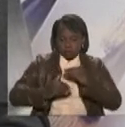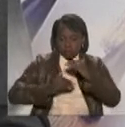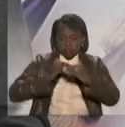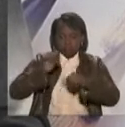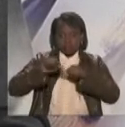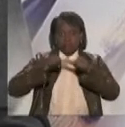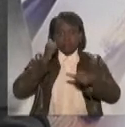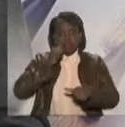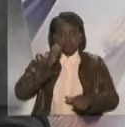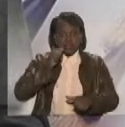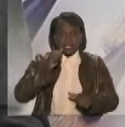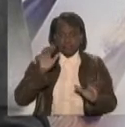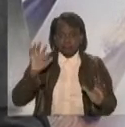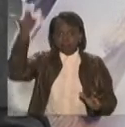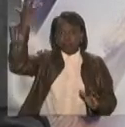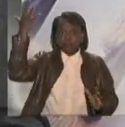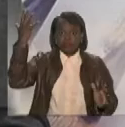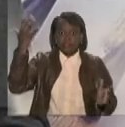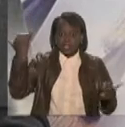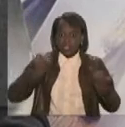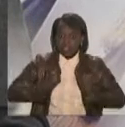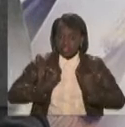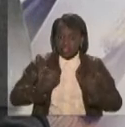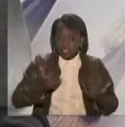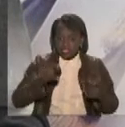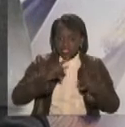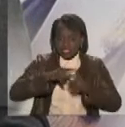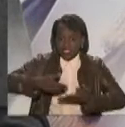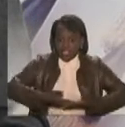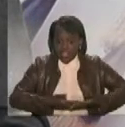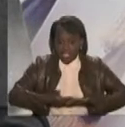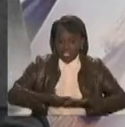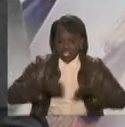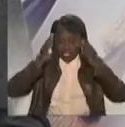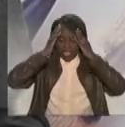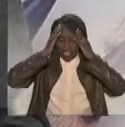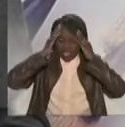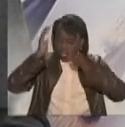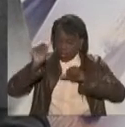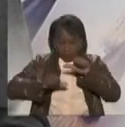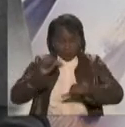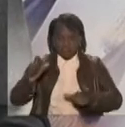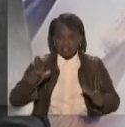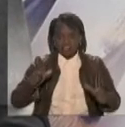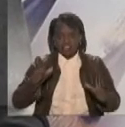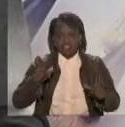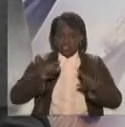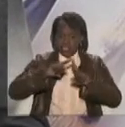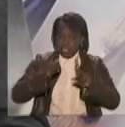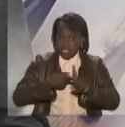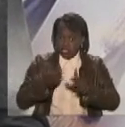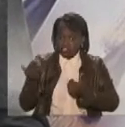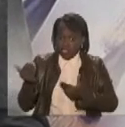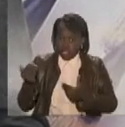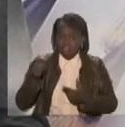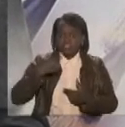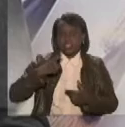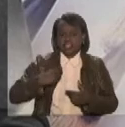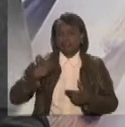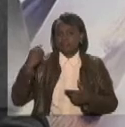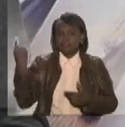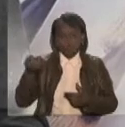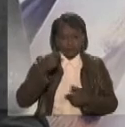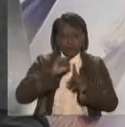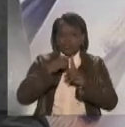desenvolver o corpo de mulher e, de repente, a notícia da chegada de um bebê muda os planos. Gravidez na adolescência é uma